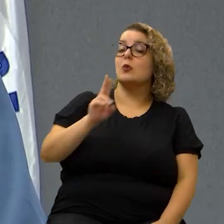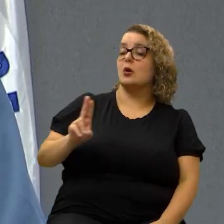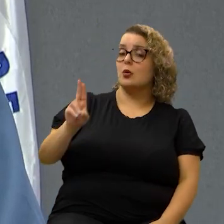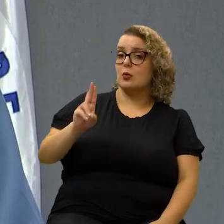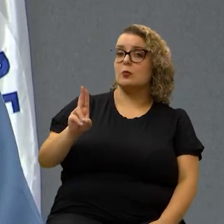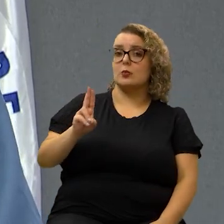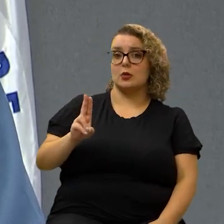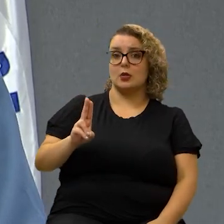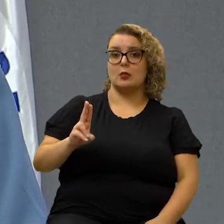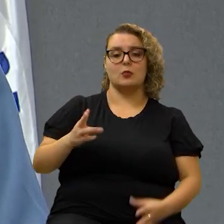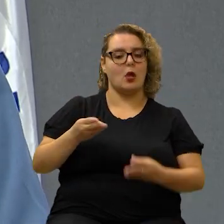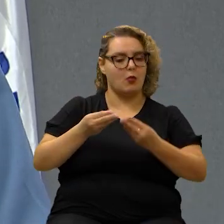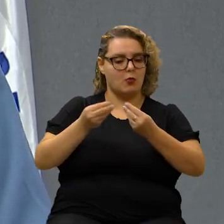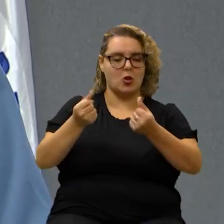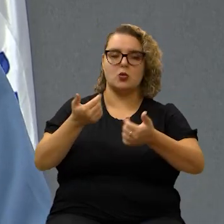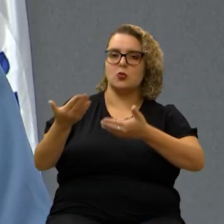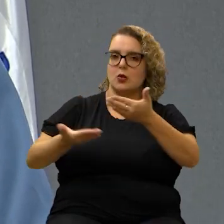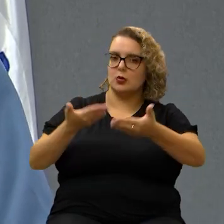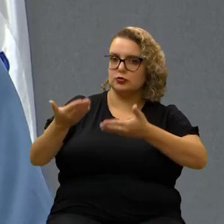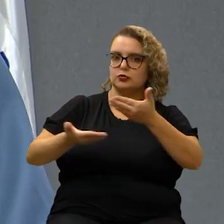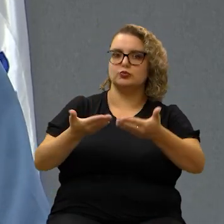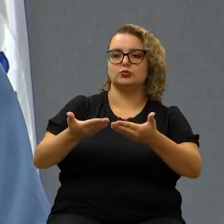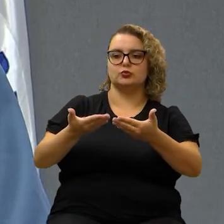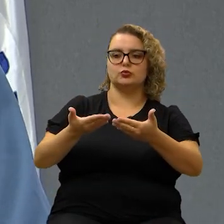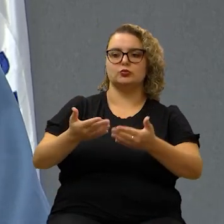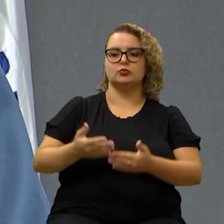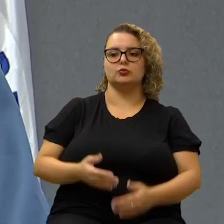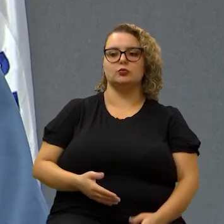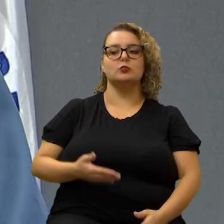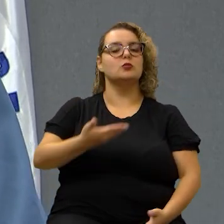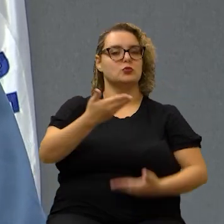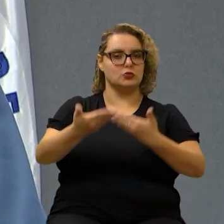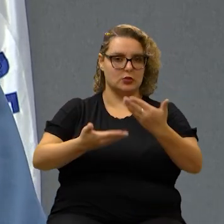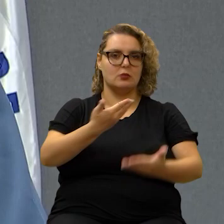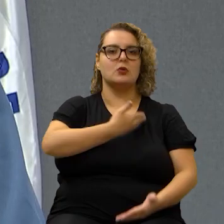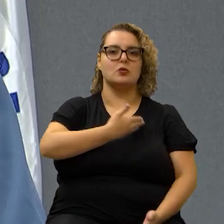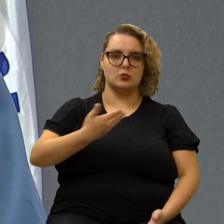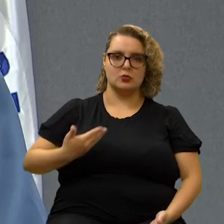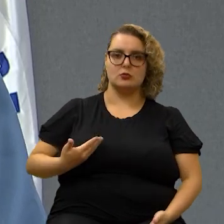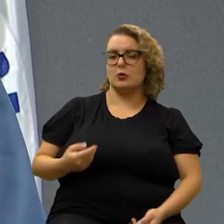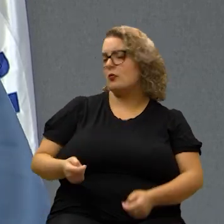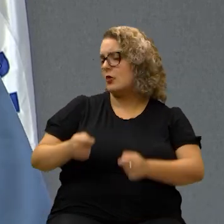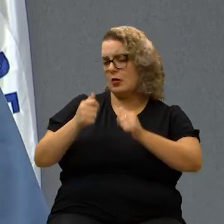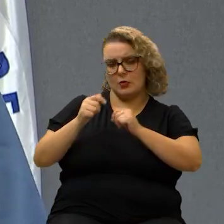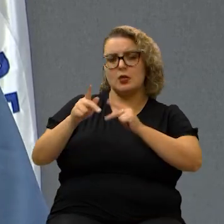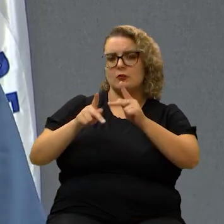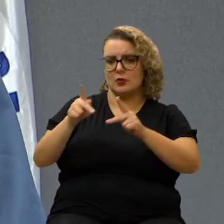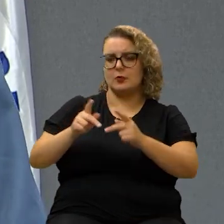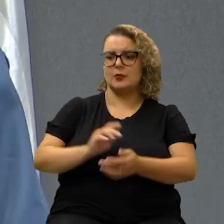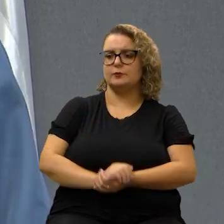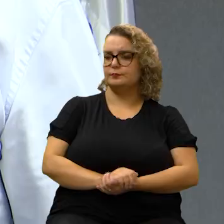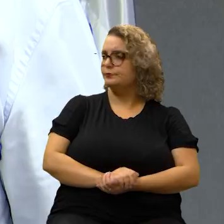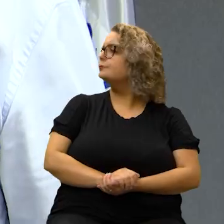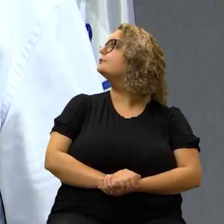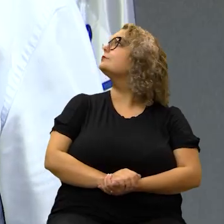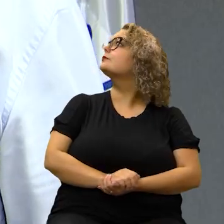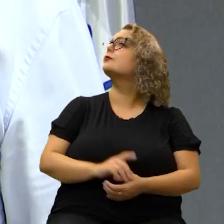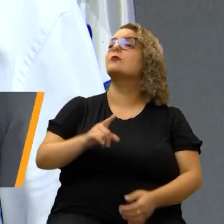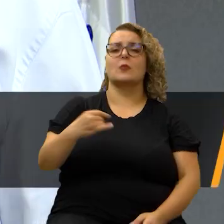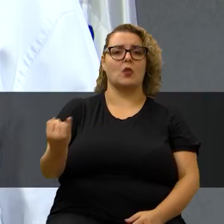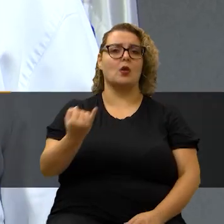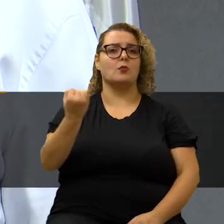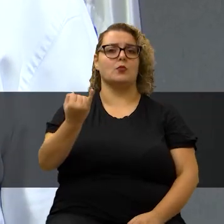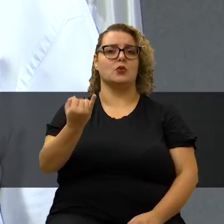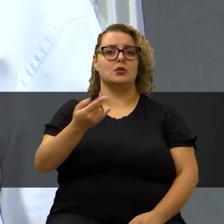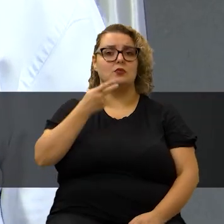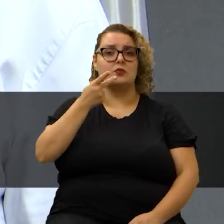prefeitura utilizar para aprimorar os serviços de da os serviços públicos né que vai beneficiar a população importante ressaltar